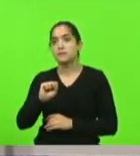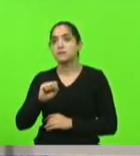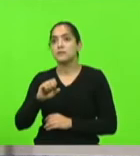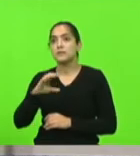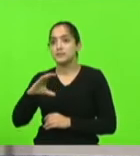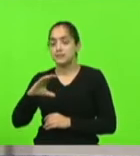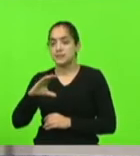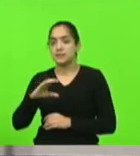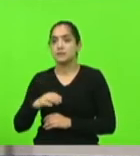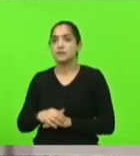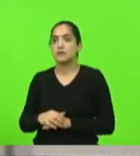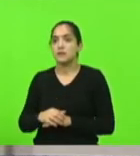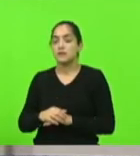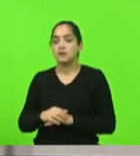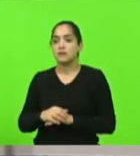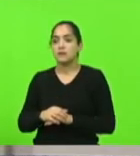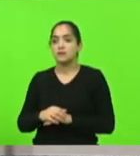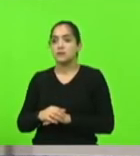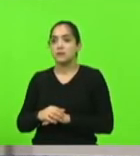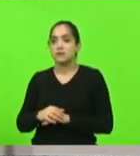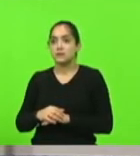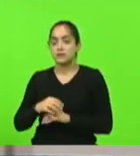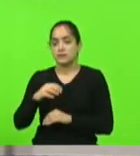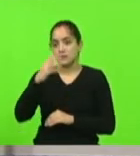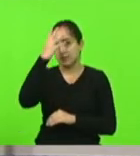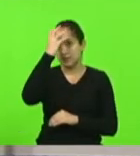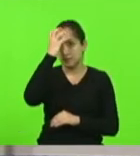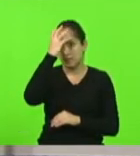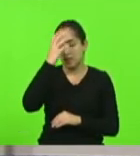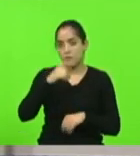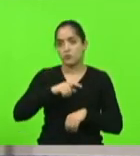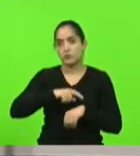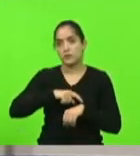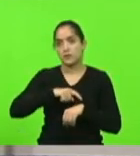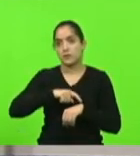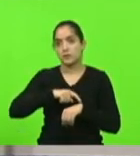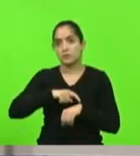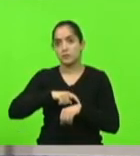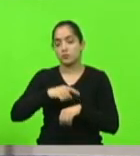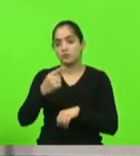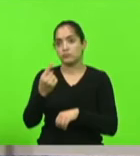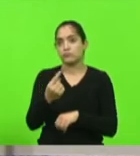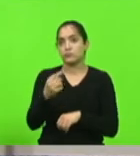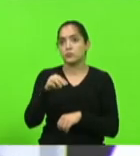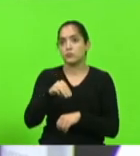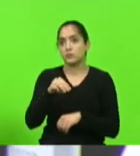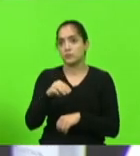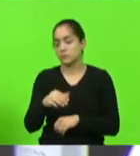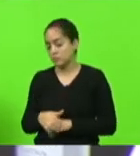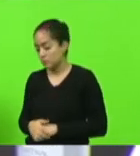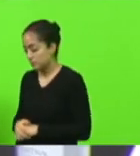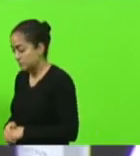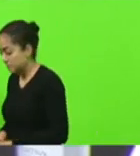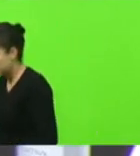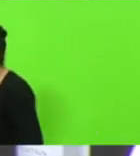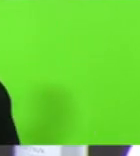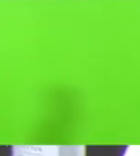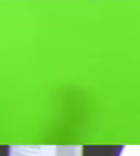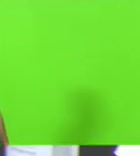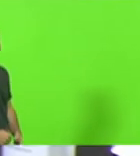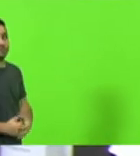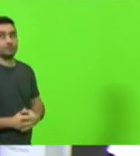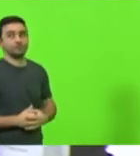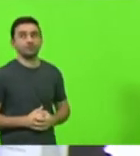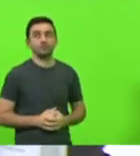PSC, deputado Ismael dos Santos. Vossa Excelência terá 9 minutos, deputado. Obrigado, presidente.